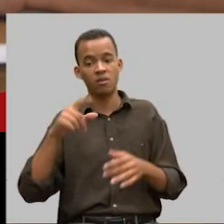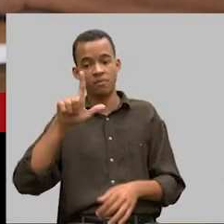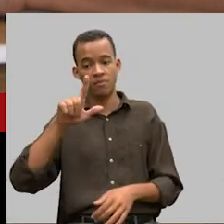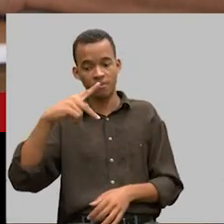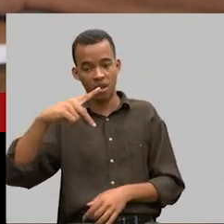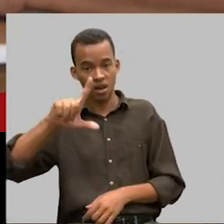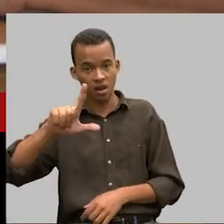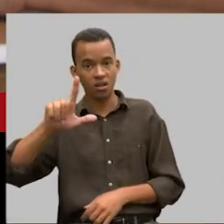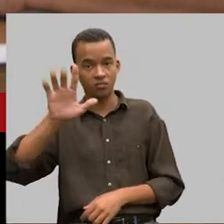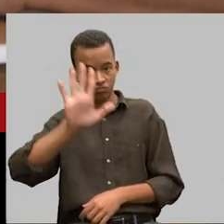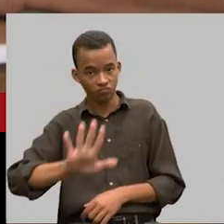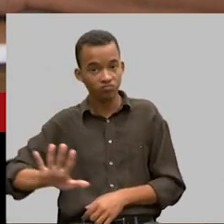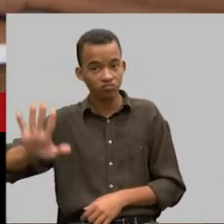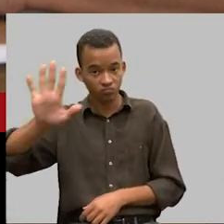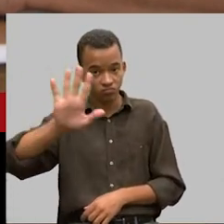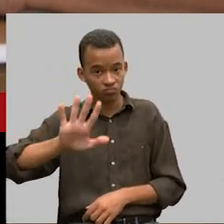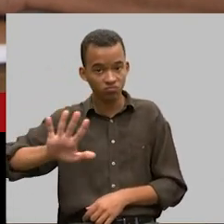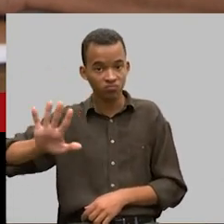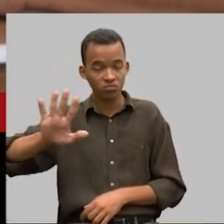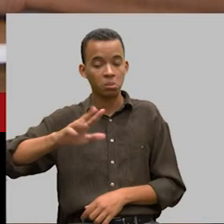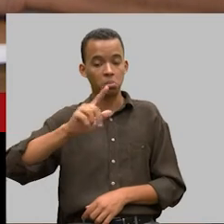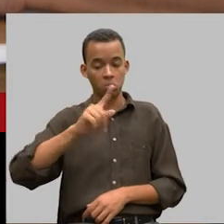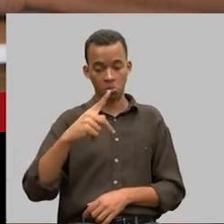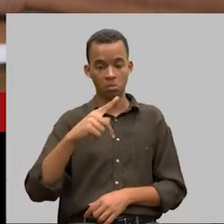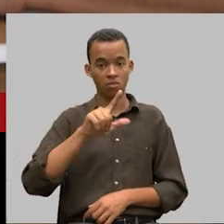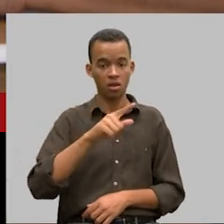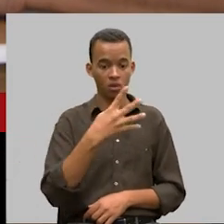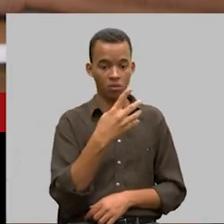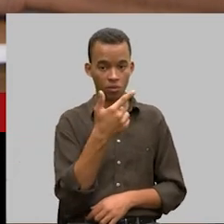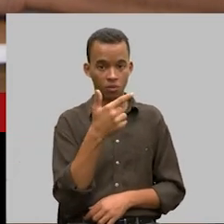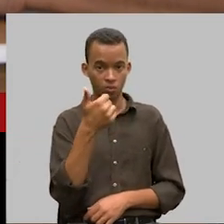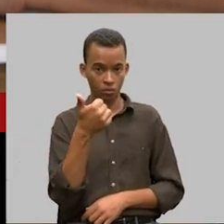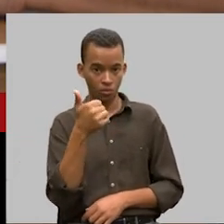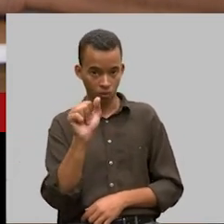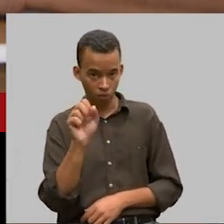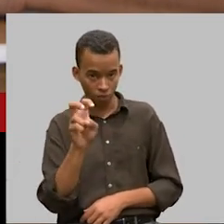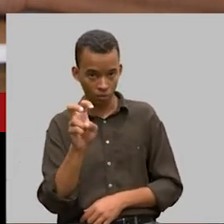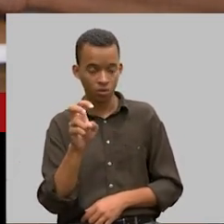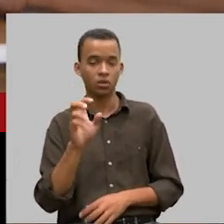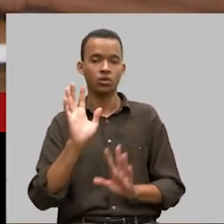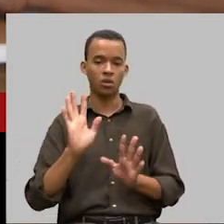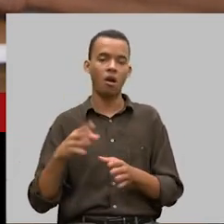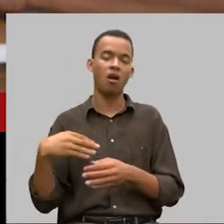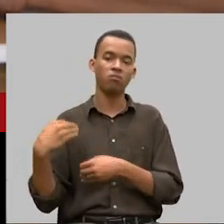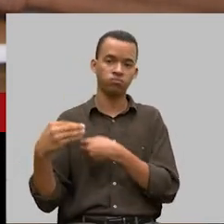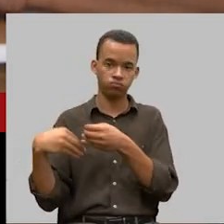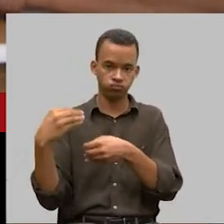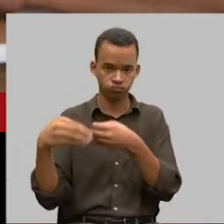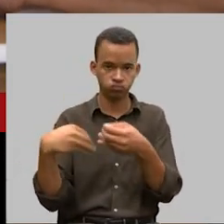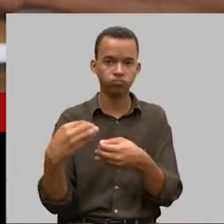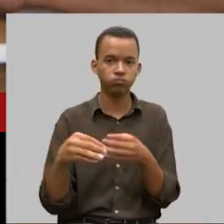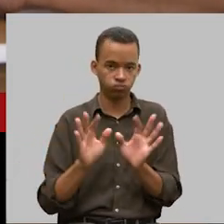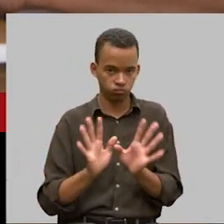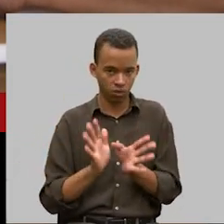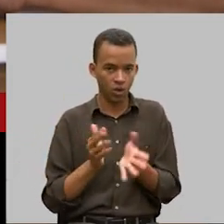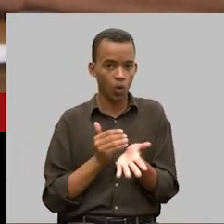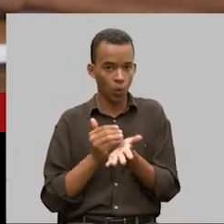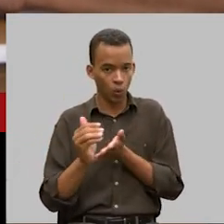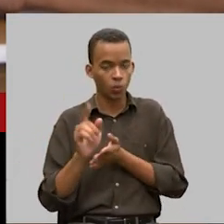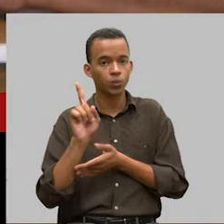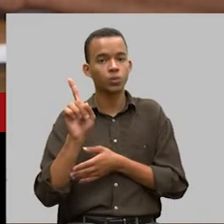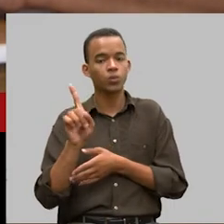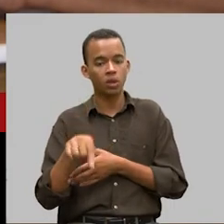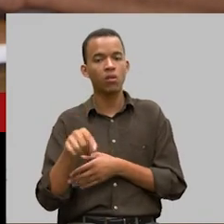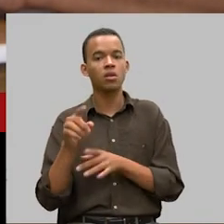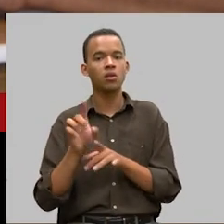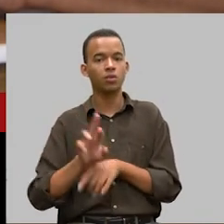nacional que nós temos aí o PL 4215 que tá em tramitação né já está em tramitação de autoria do deputado